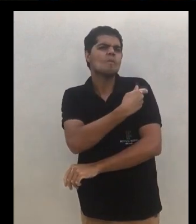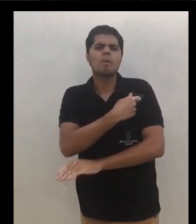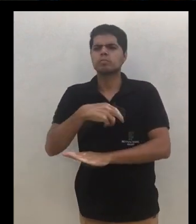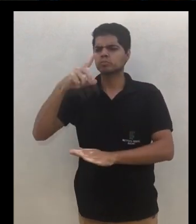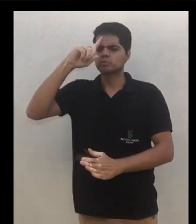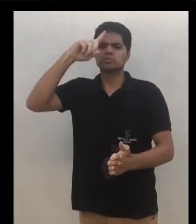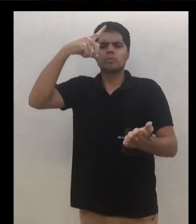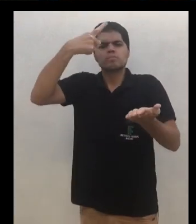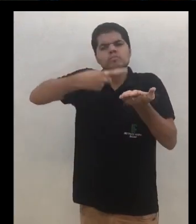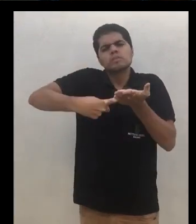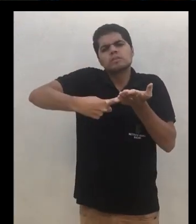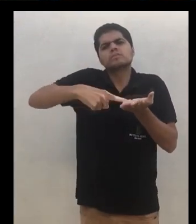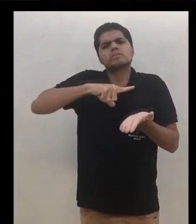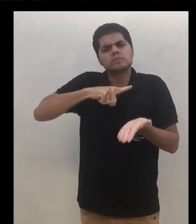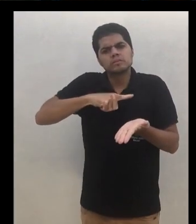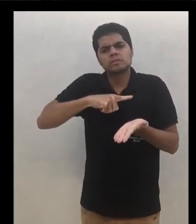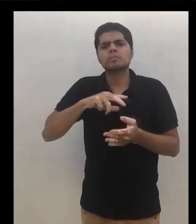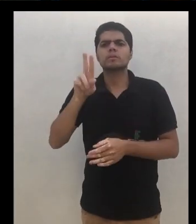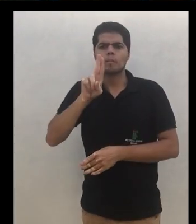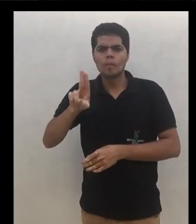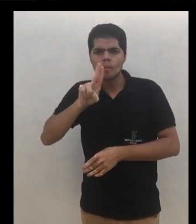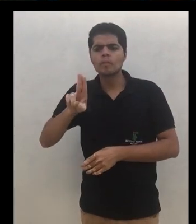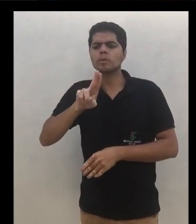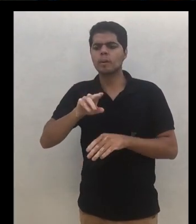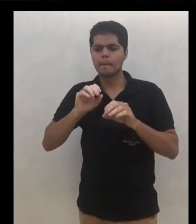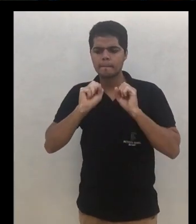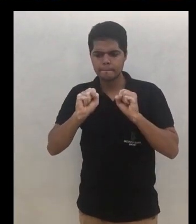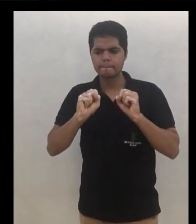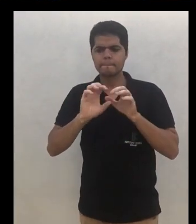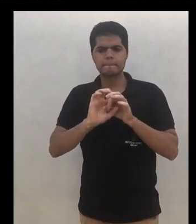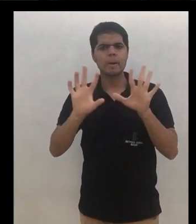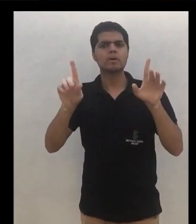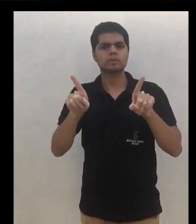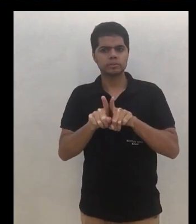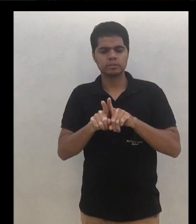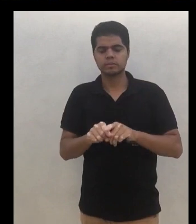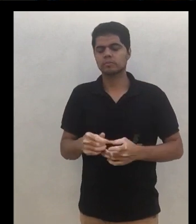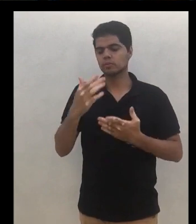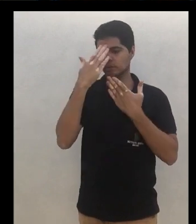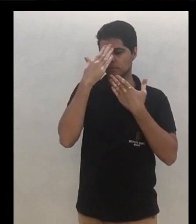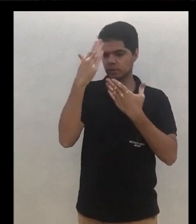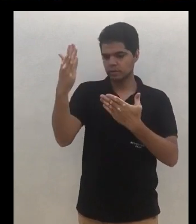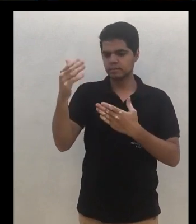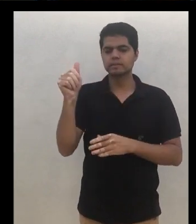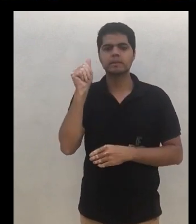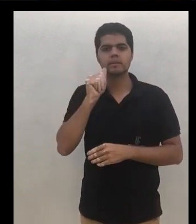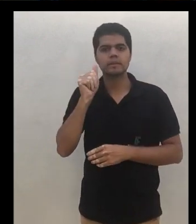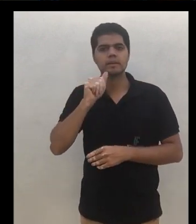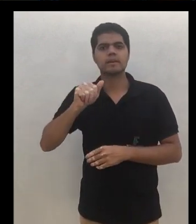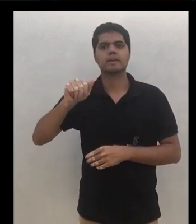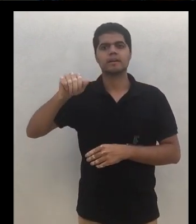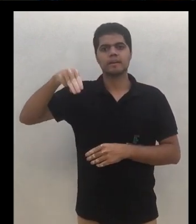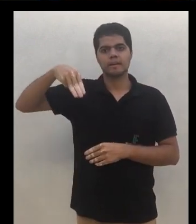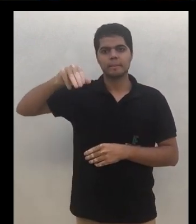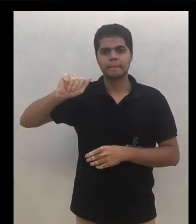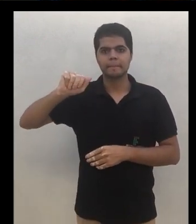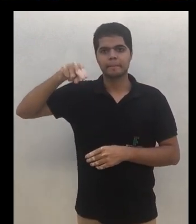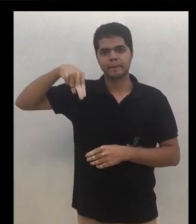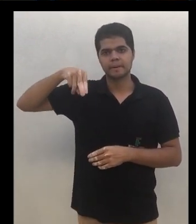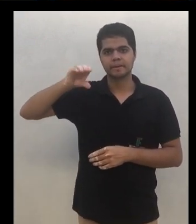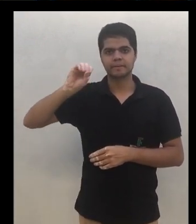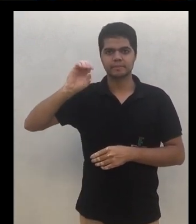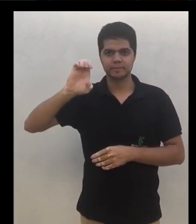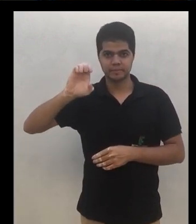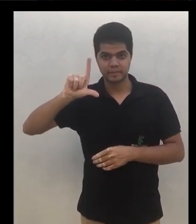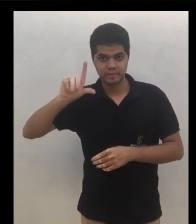pode também ser utilizada. Eu agradeço, né, a Zé e Manuela, lá de Licínio, que contribuiu com